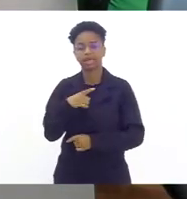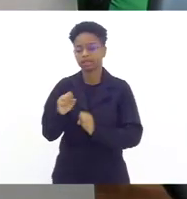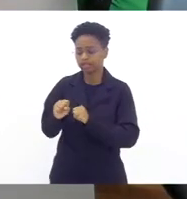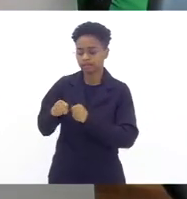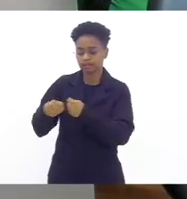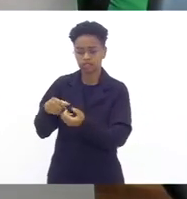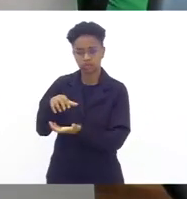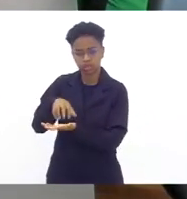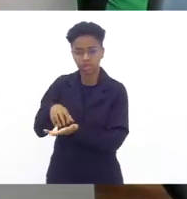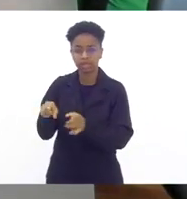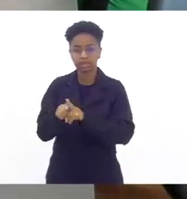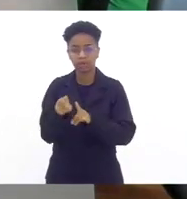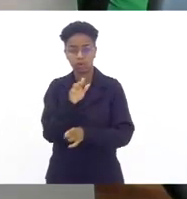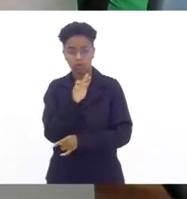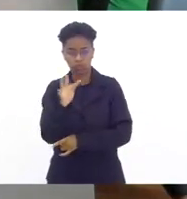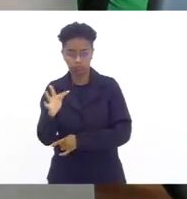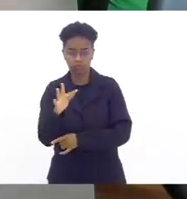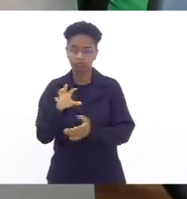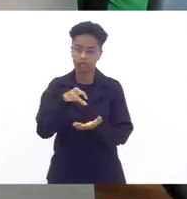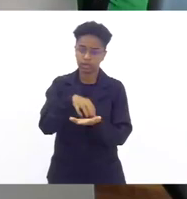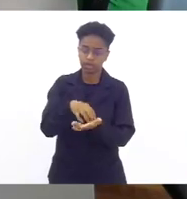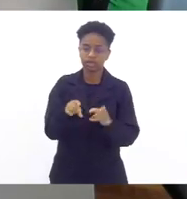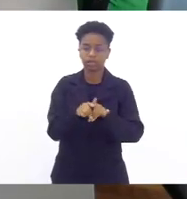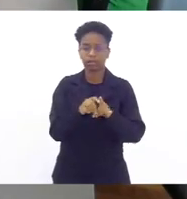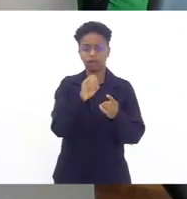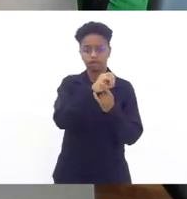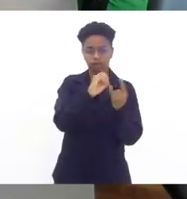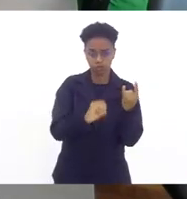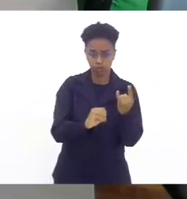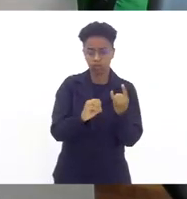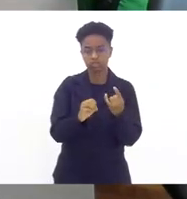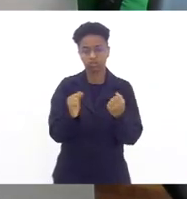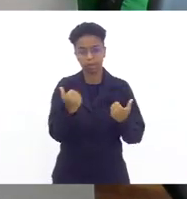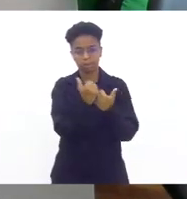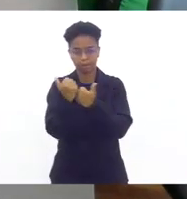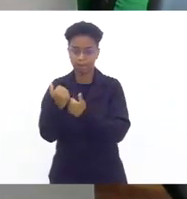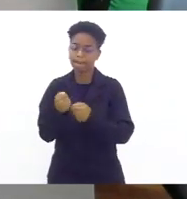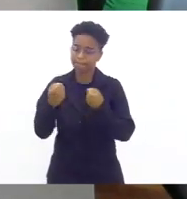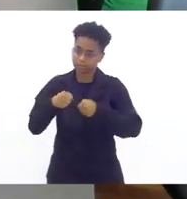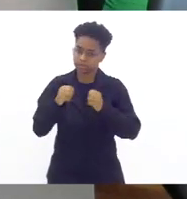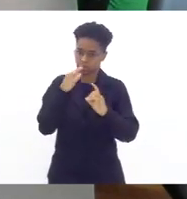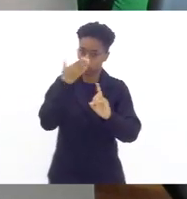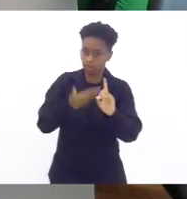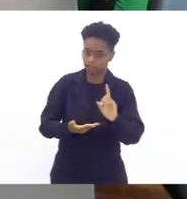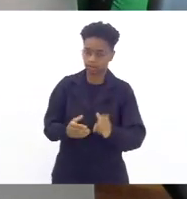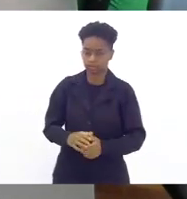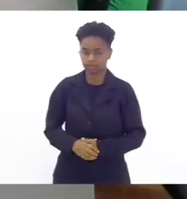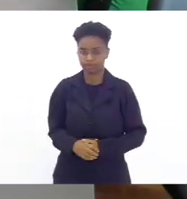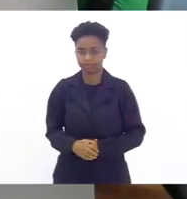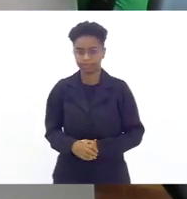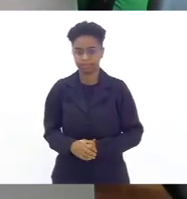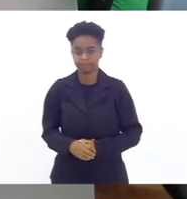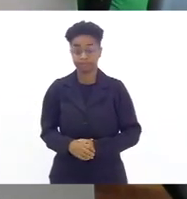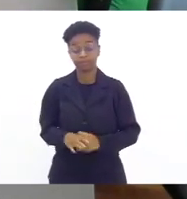a gente tem que uma ufe também com certeza a gente tem que fazer o reconhecimento devido Então